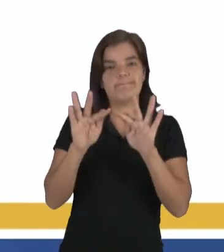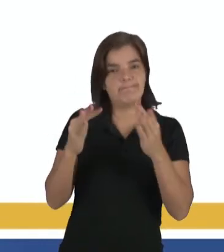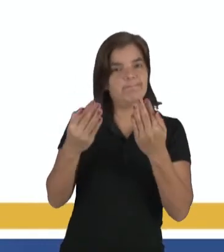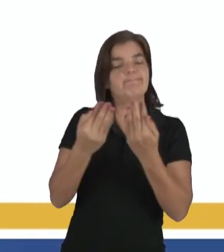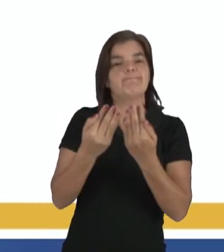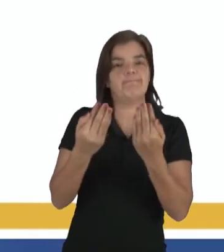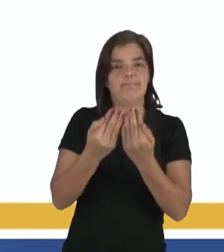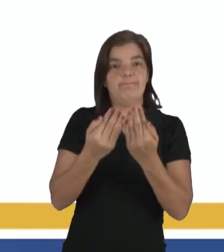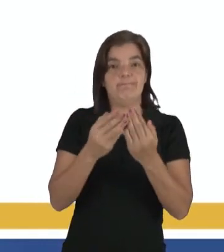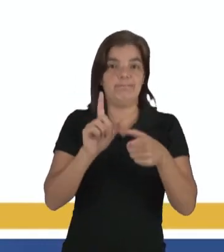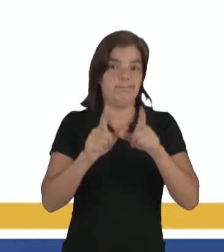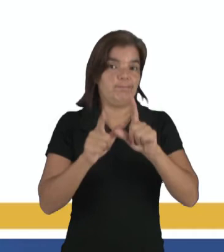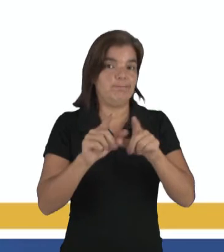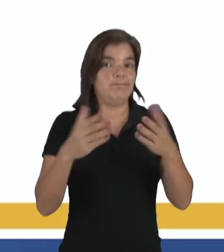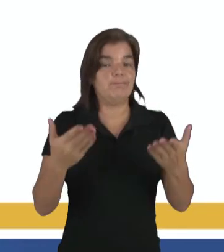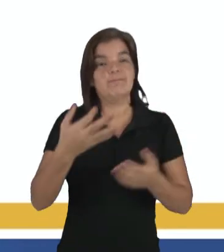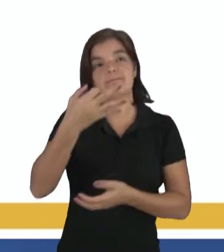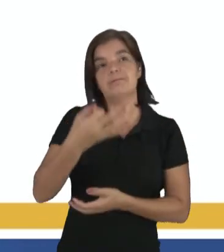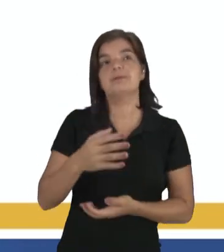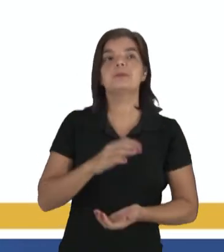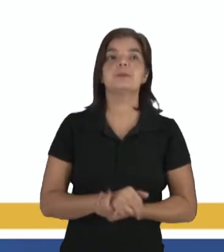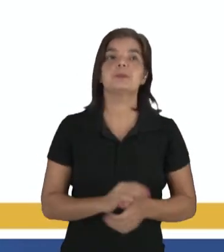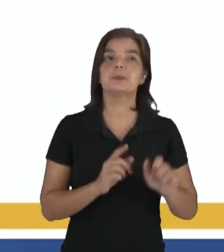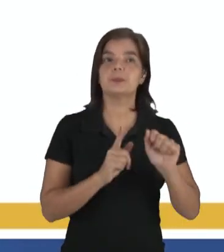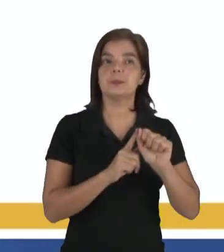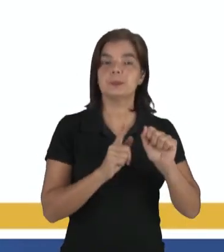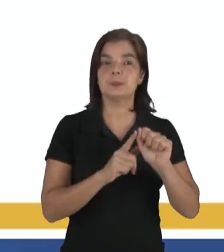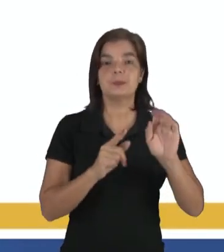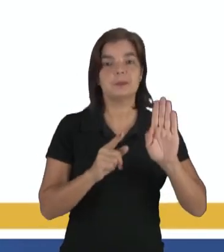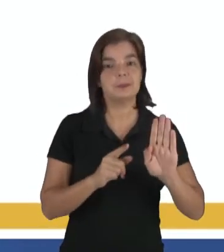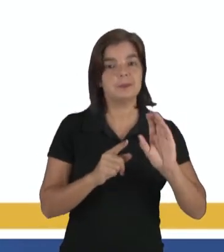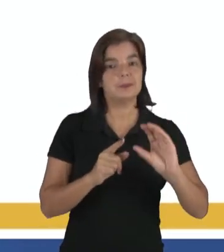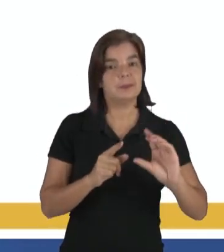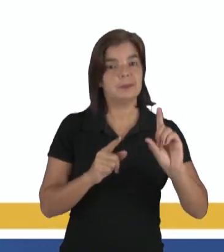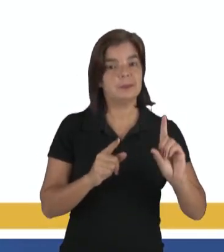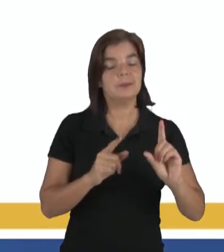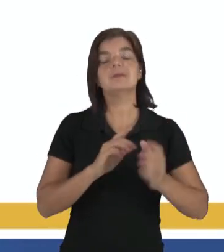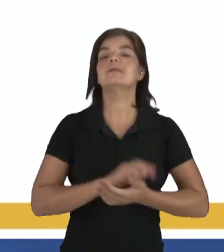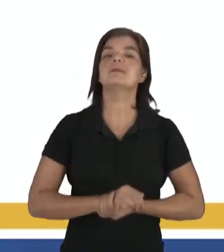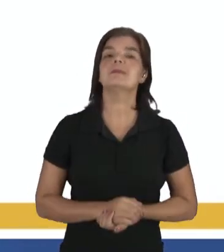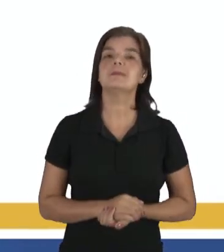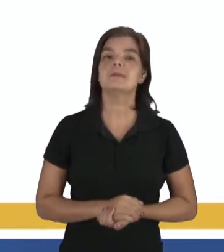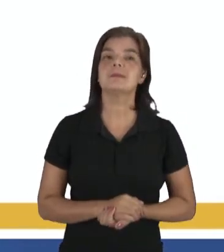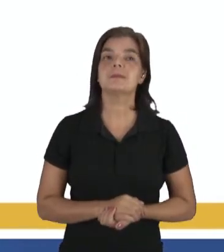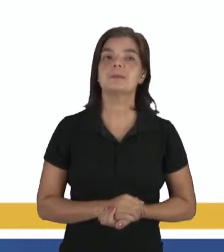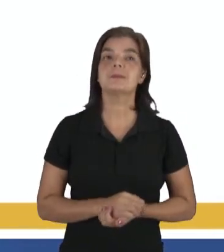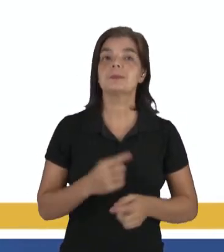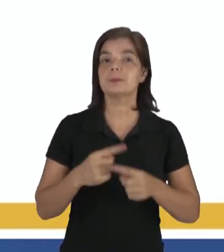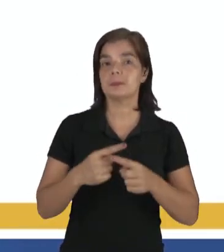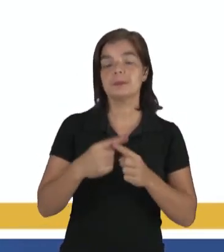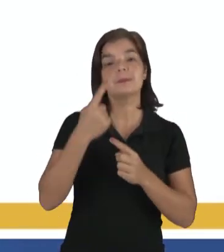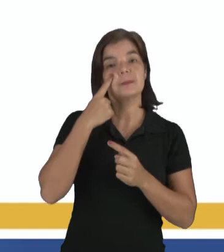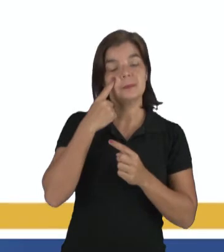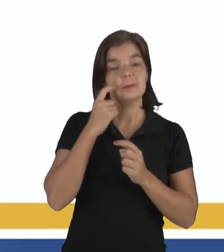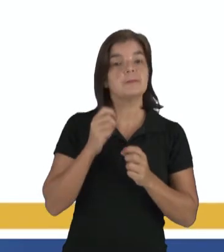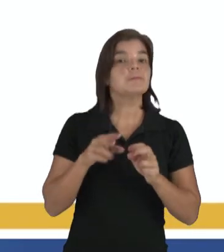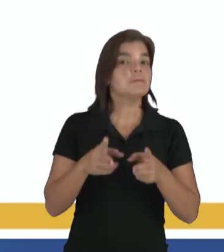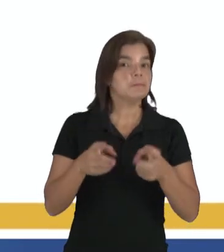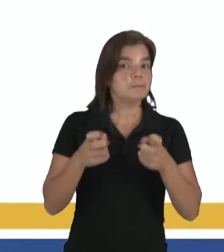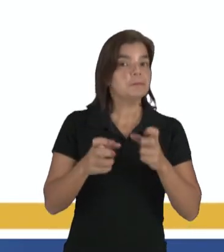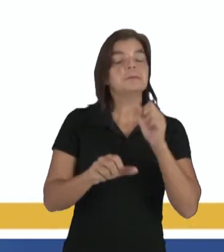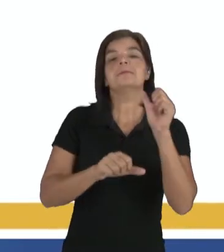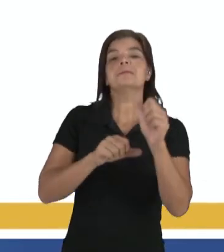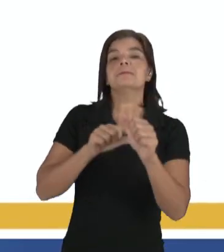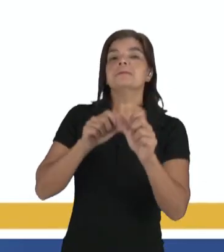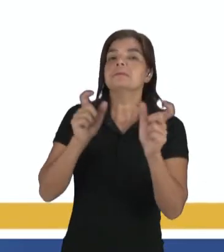membro da família se tratam essas letras certa Thomas temos aí na letra a letra B C e D eu não vou fazer a limpeza das Letras estão observando aí